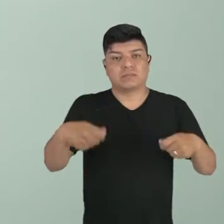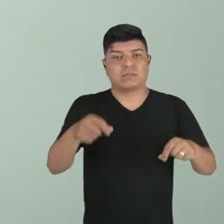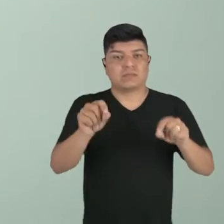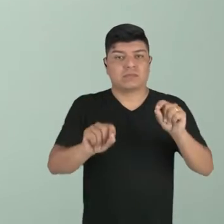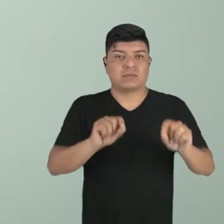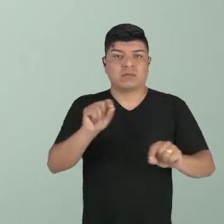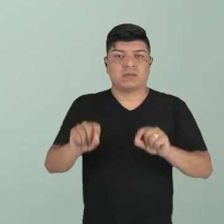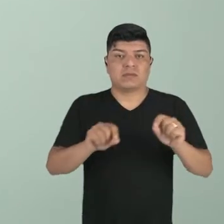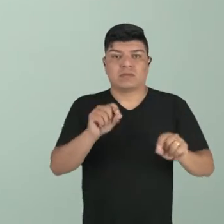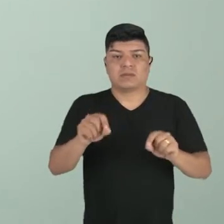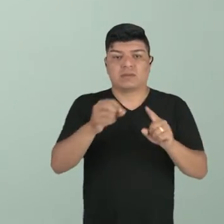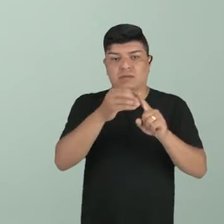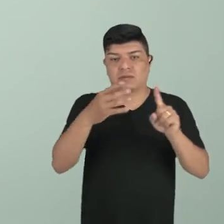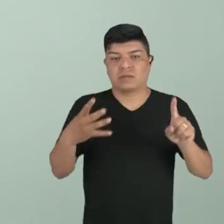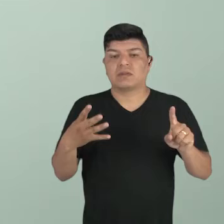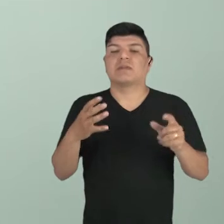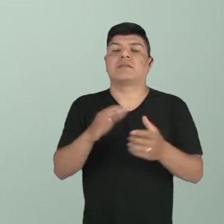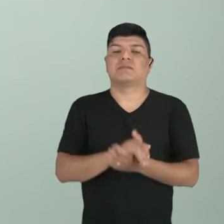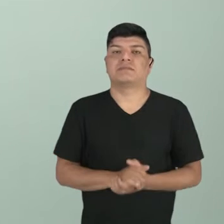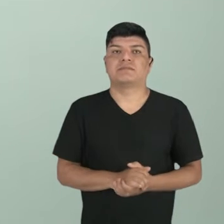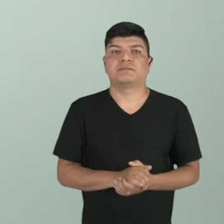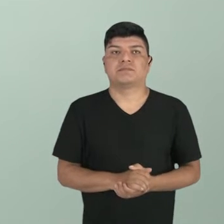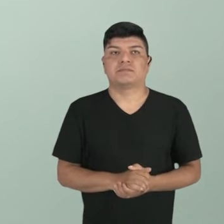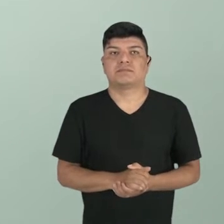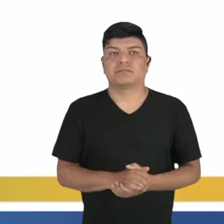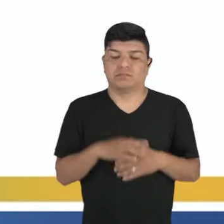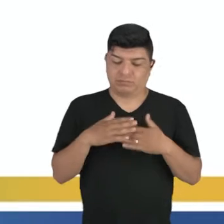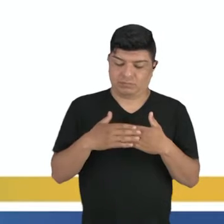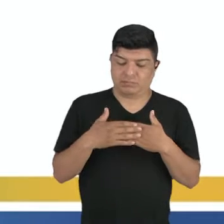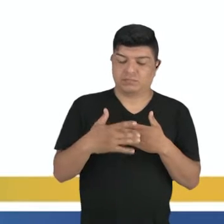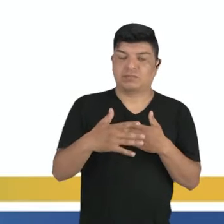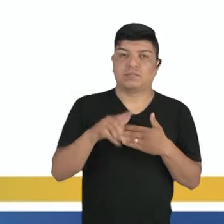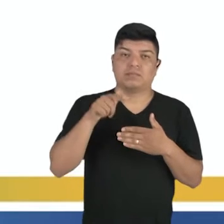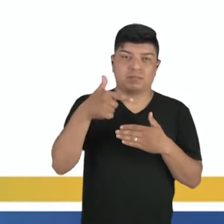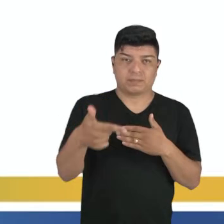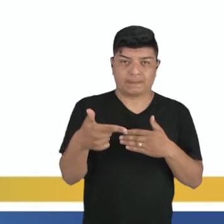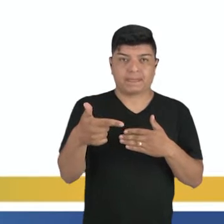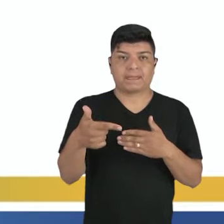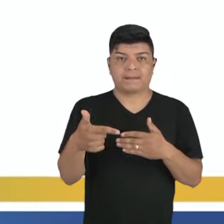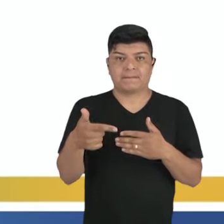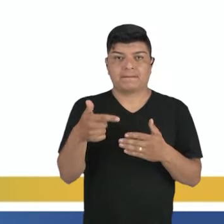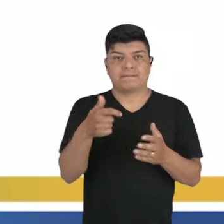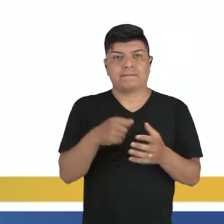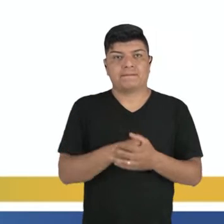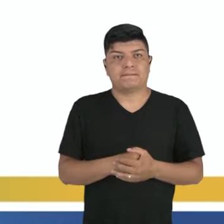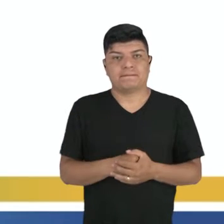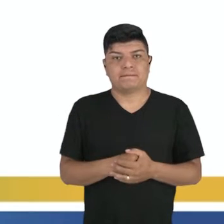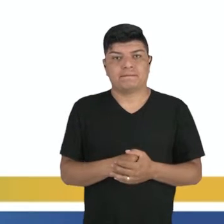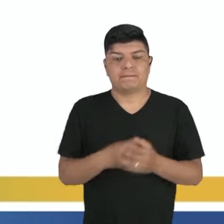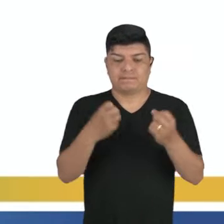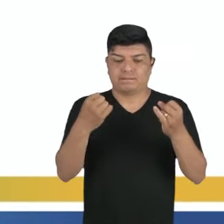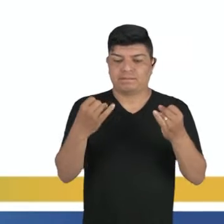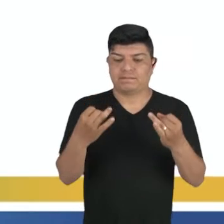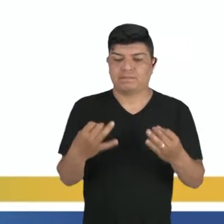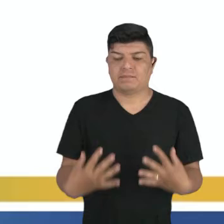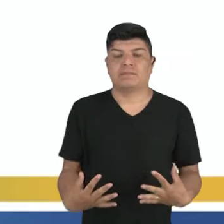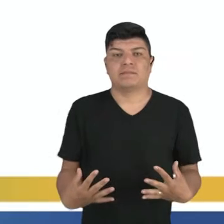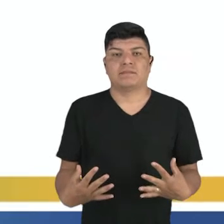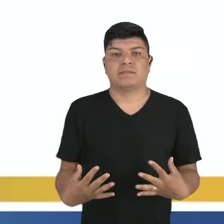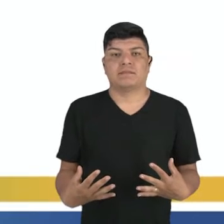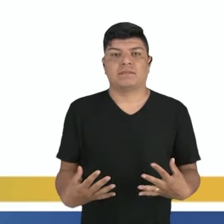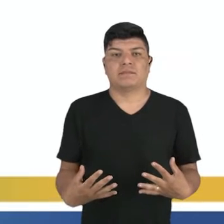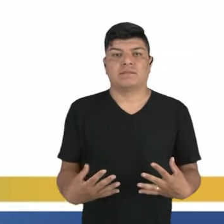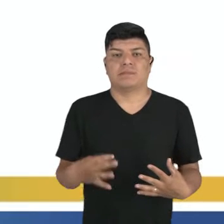quê? Argumentos. E a partir, depois que você falou sobre